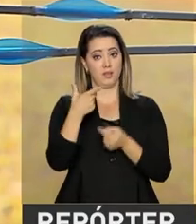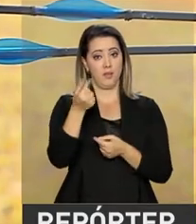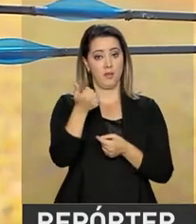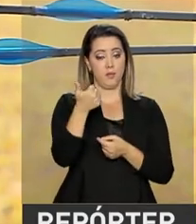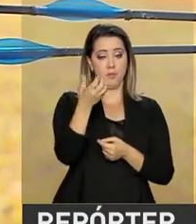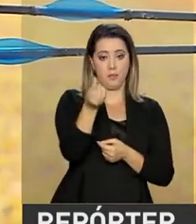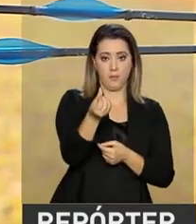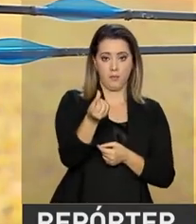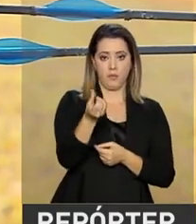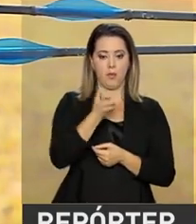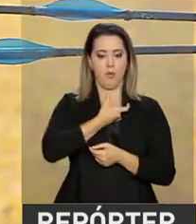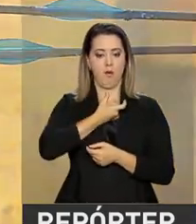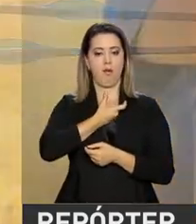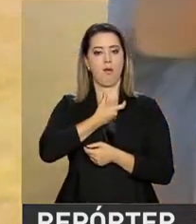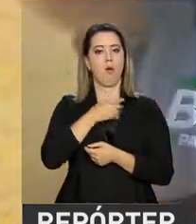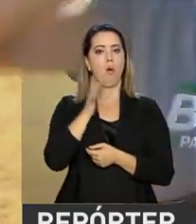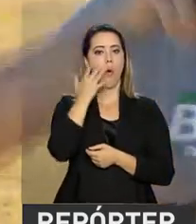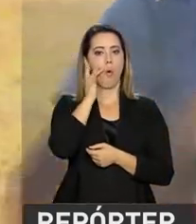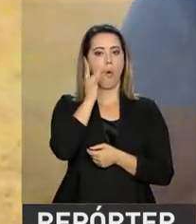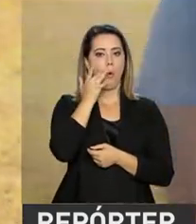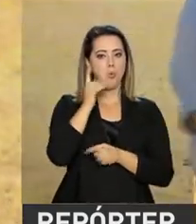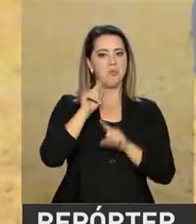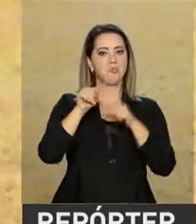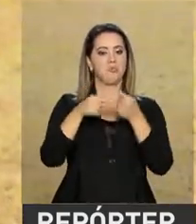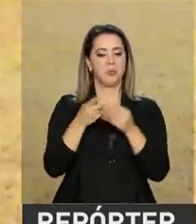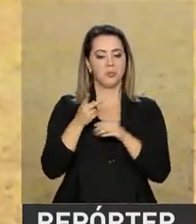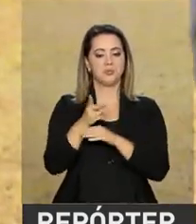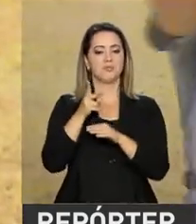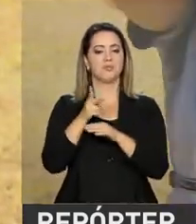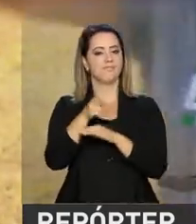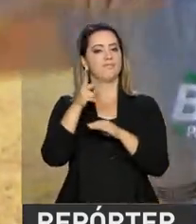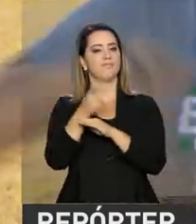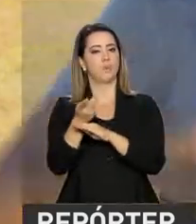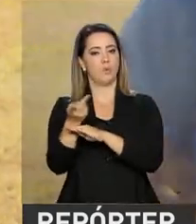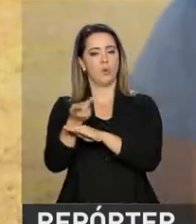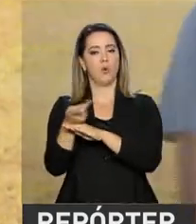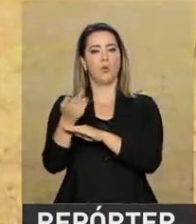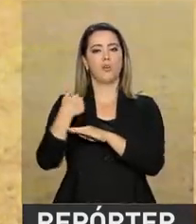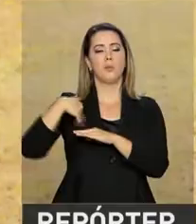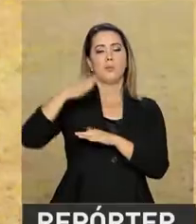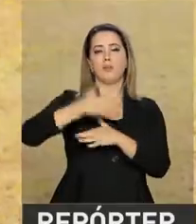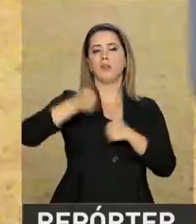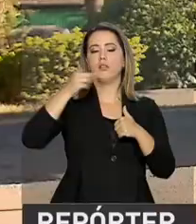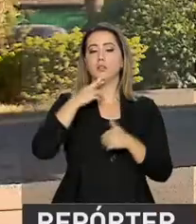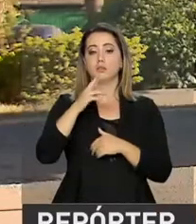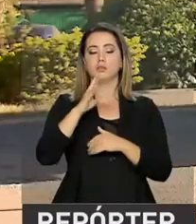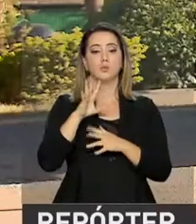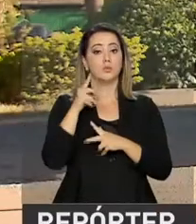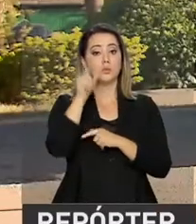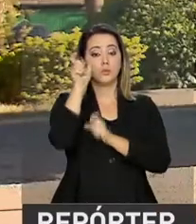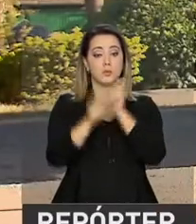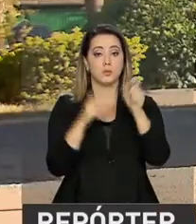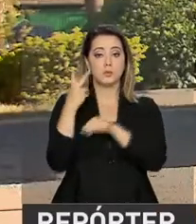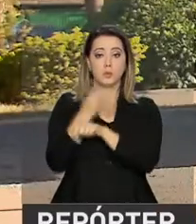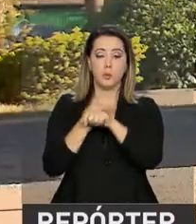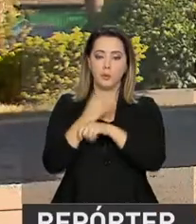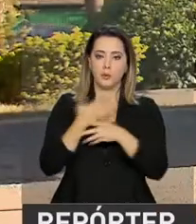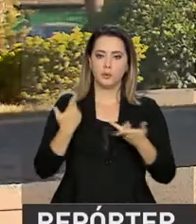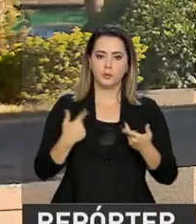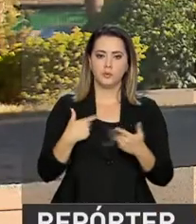Parapan exclusivo do tiro com arco. E a gente busca sempre melhores resultados, assim como todo mundo que entra no esporte, em busca